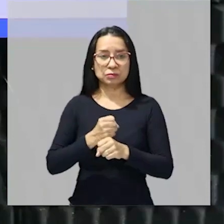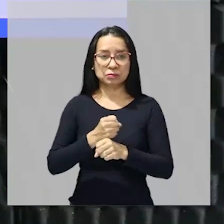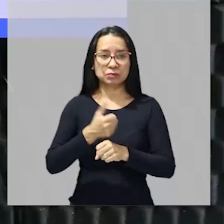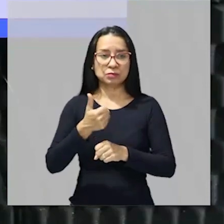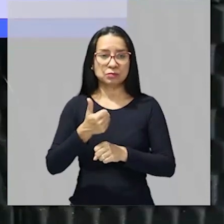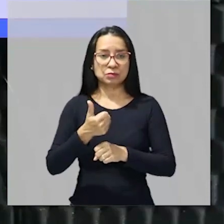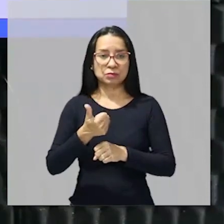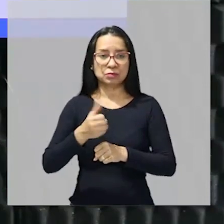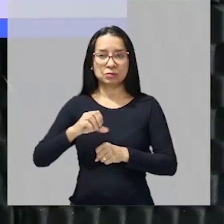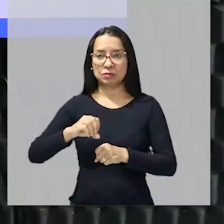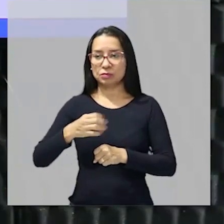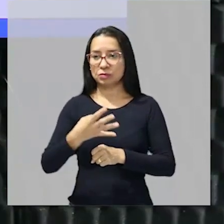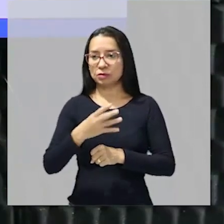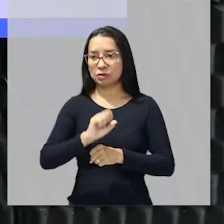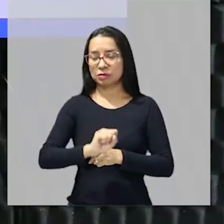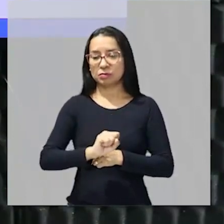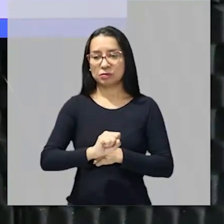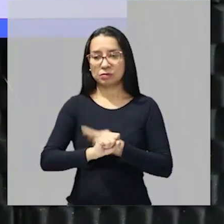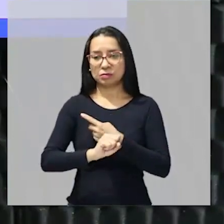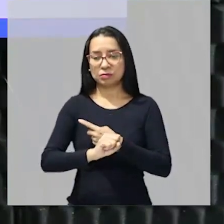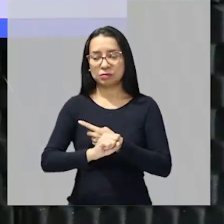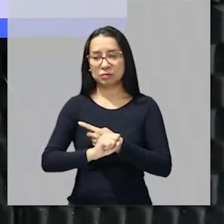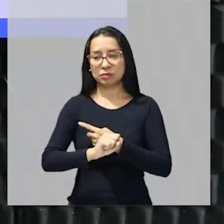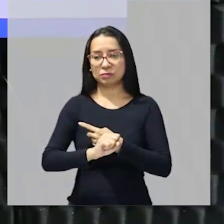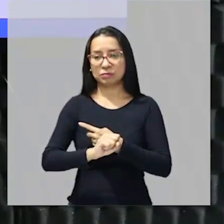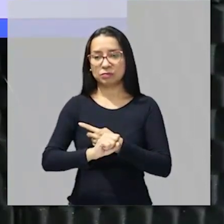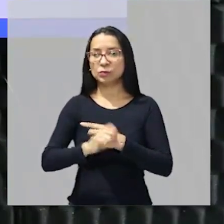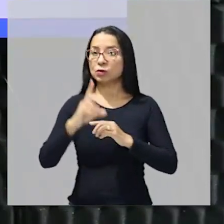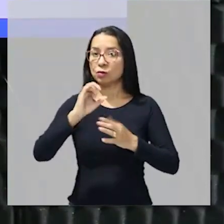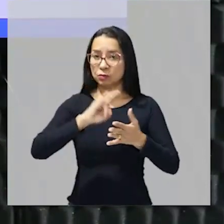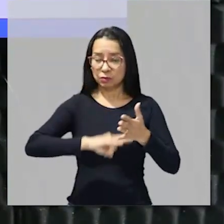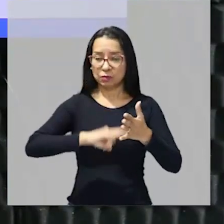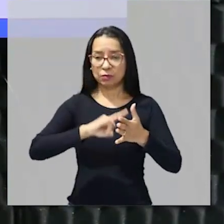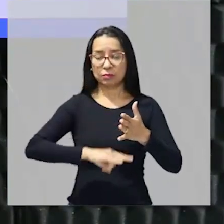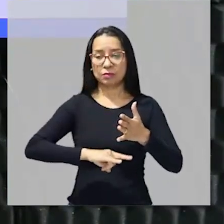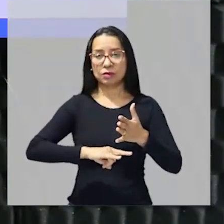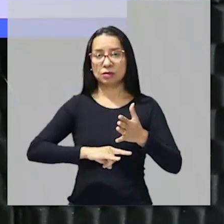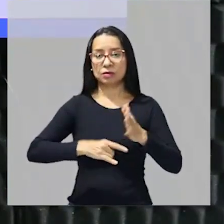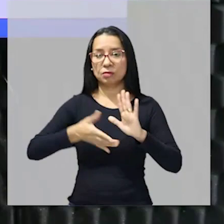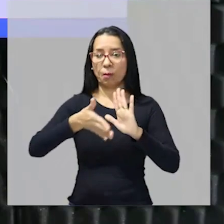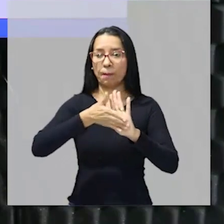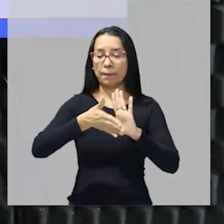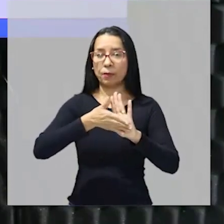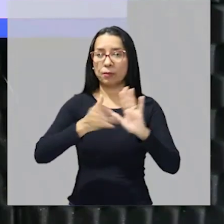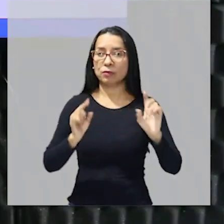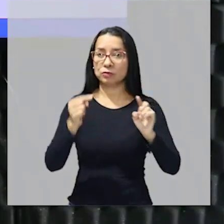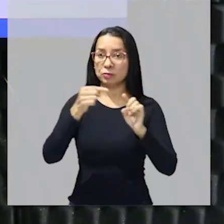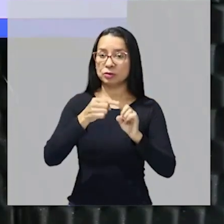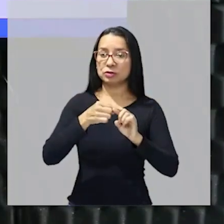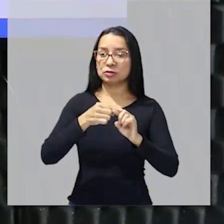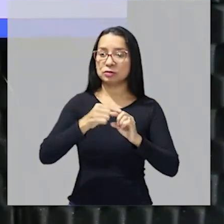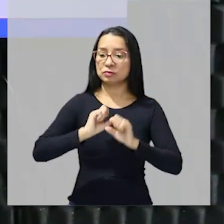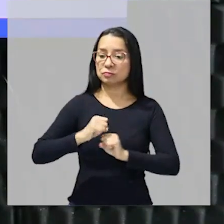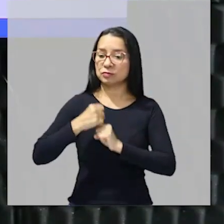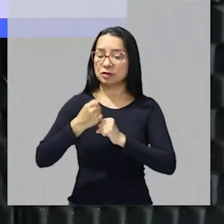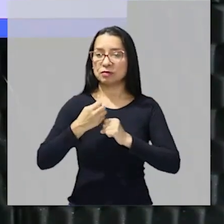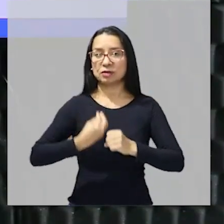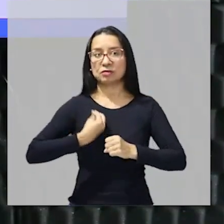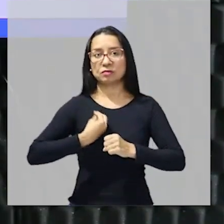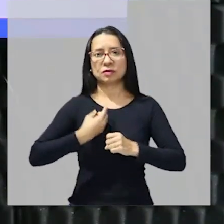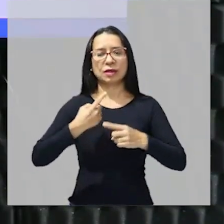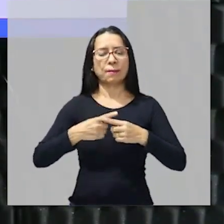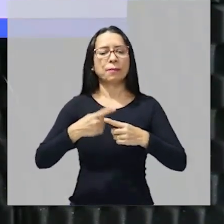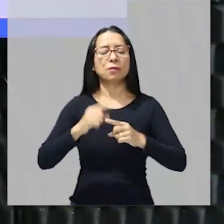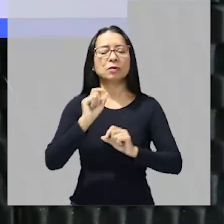através de uma resolução da Assembleia Geral da ONU, e um documento que vem com o propósito de defender a vida. E por que isso? Porque